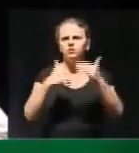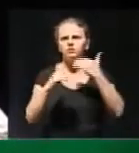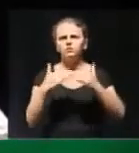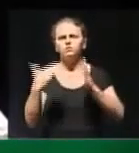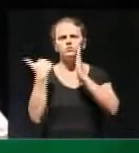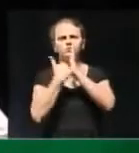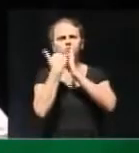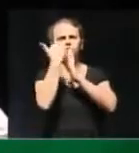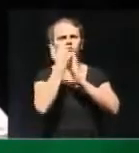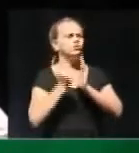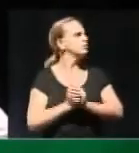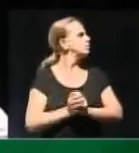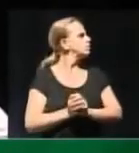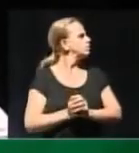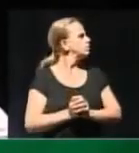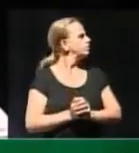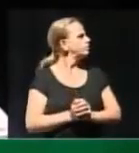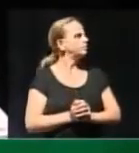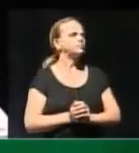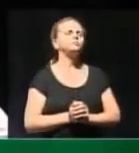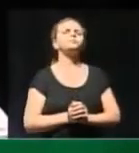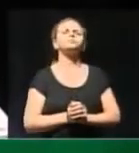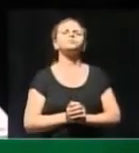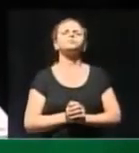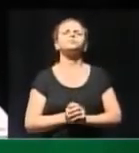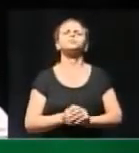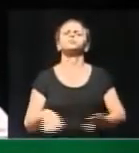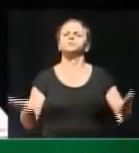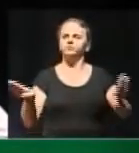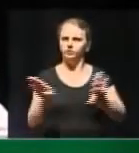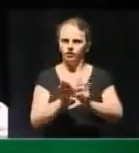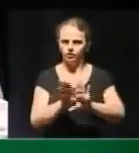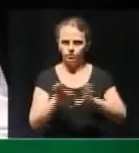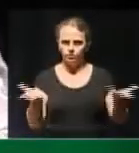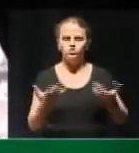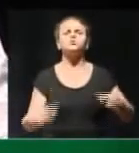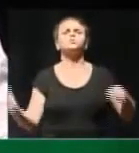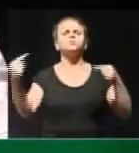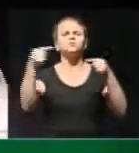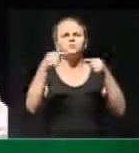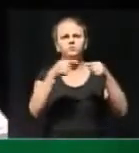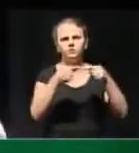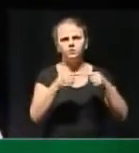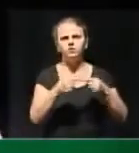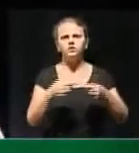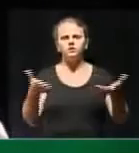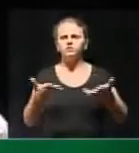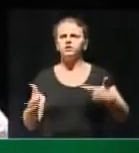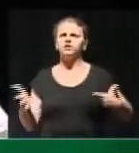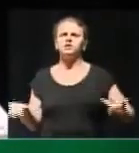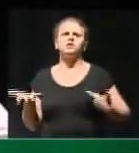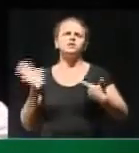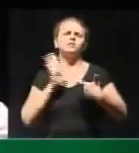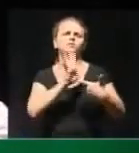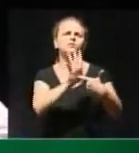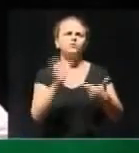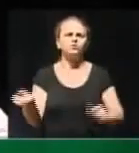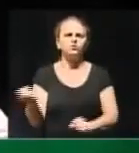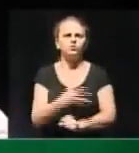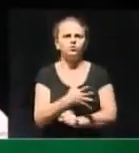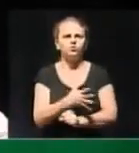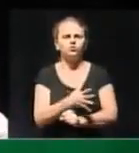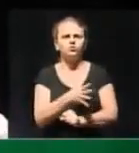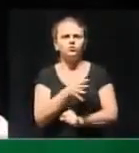RENAGENO. E o objetivo do meu encontro com vocês hoje é trazer um novo enfoque